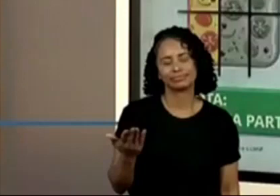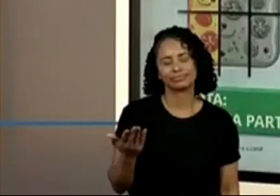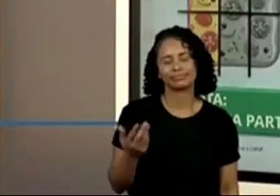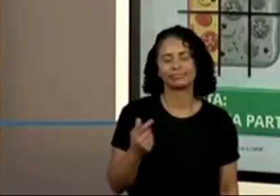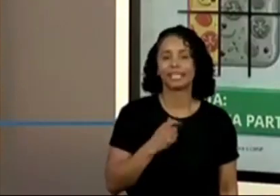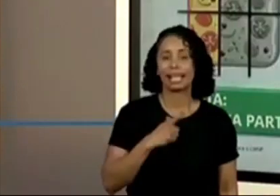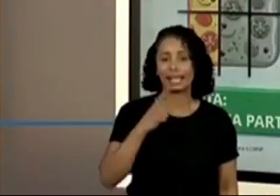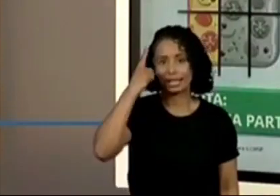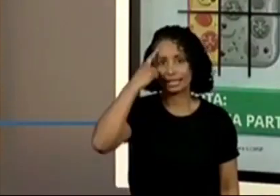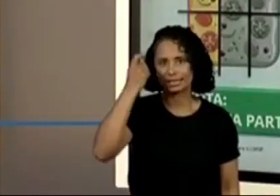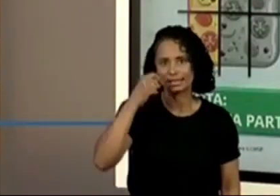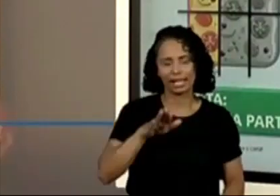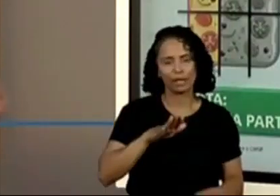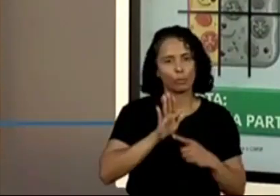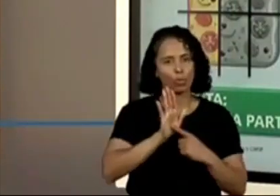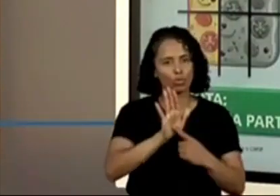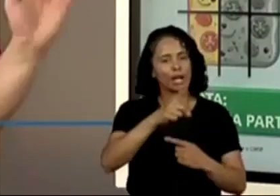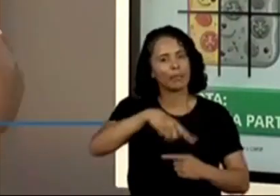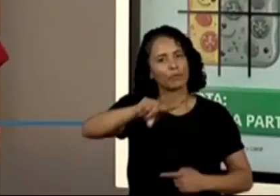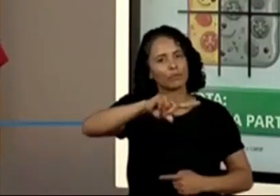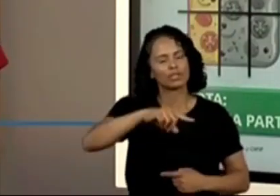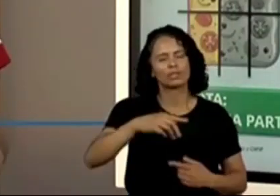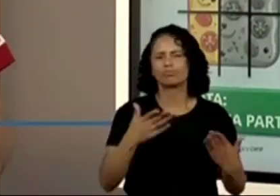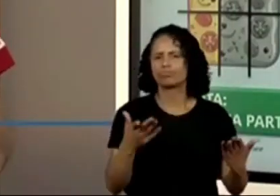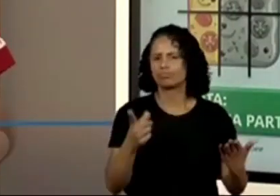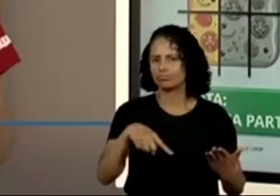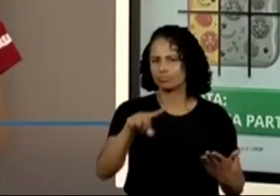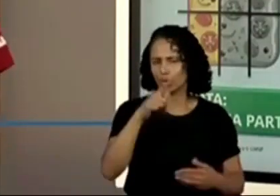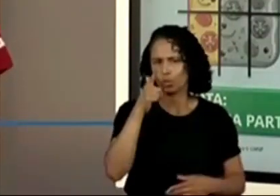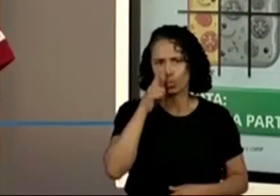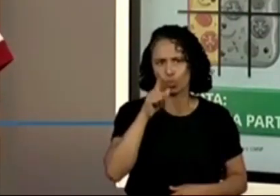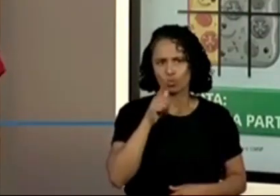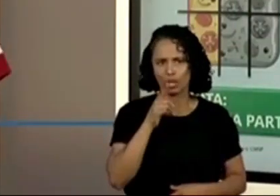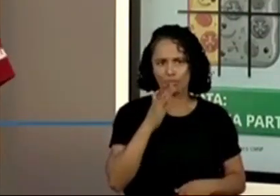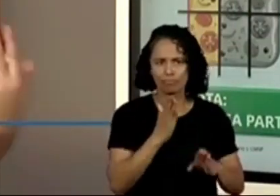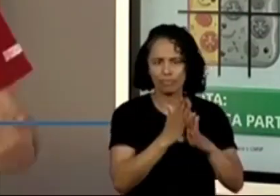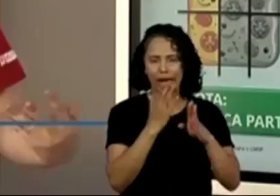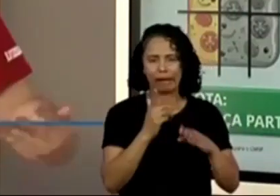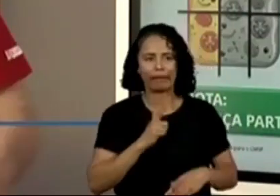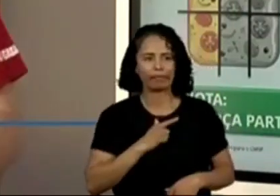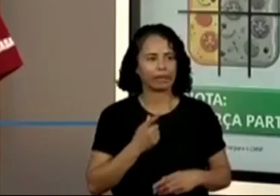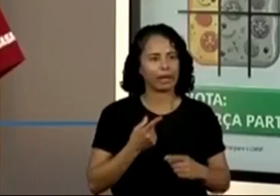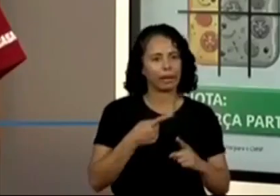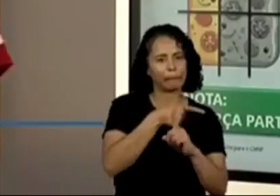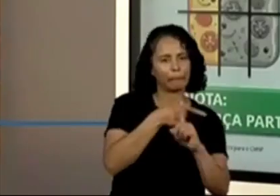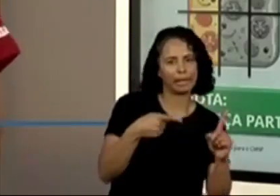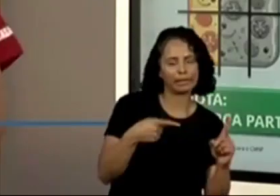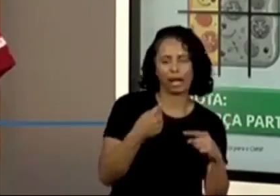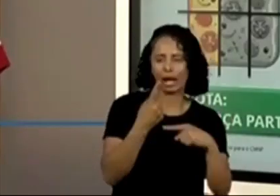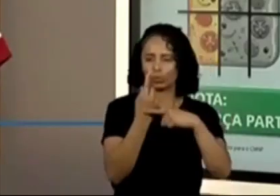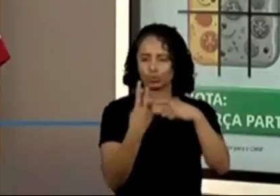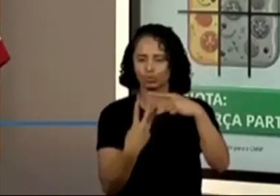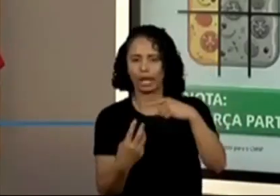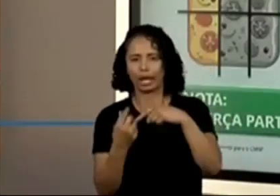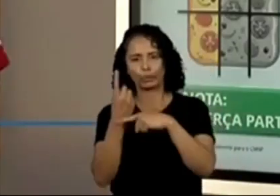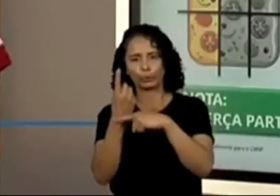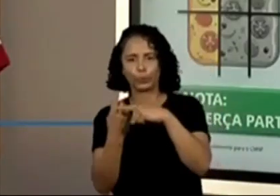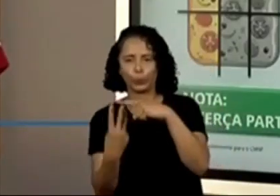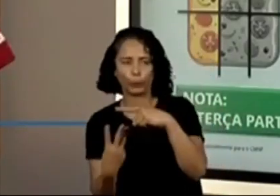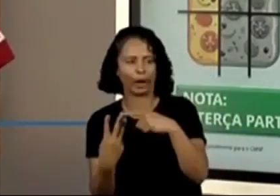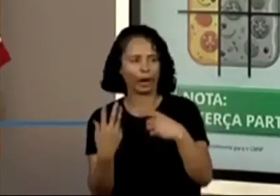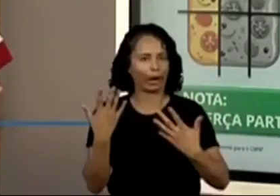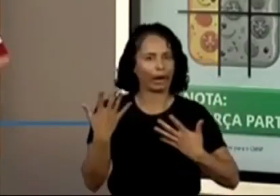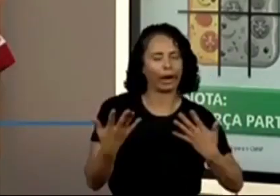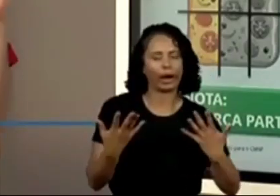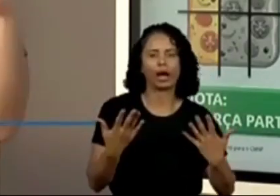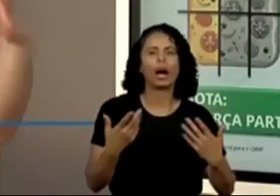essa é a ideia que eu quero ressaltar com vocês. Você só consegue encontrar metade, terça parte, a quarta parte, nós vamos falar sobre isso,